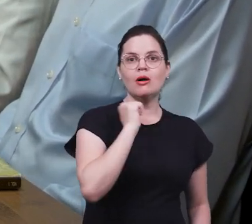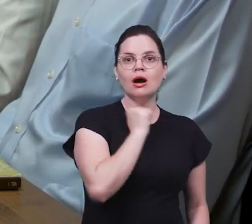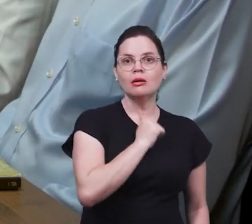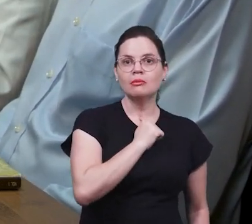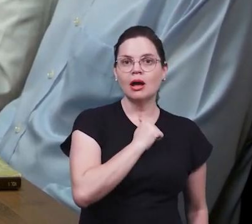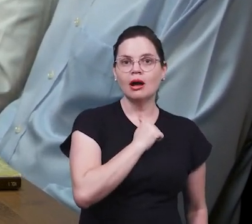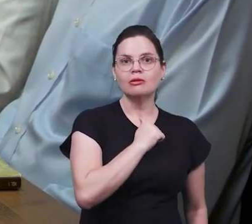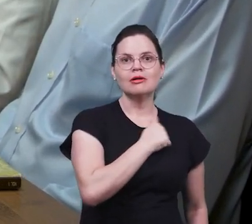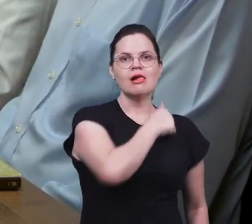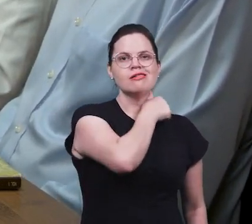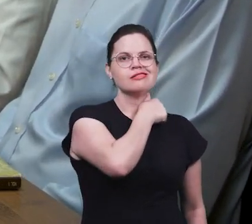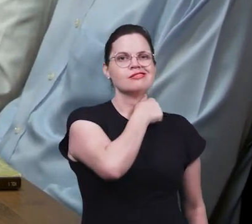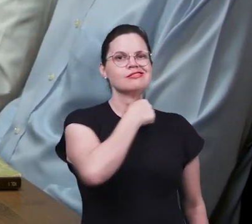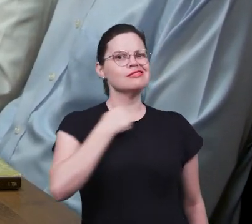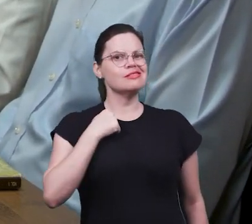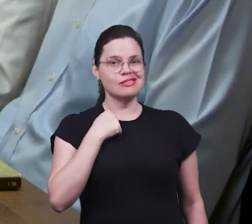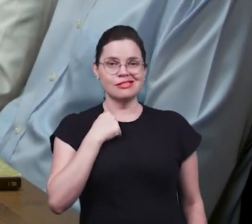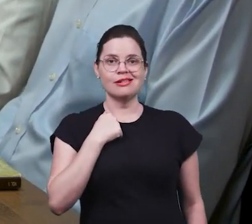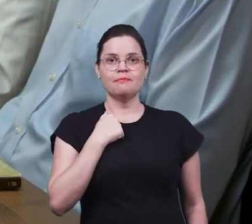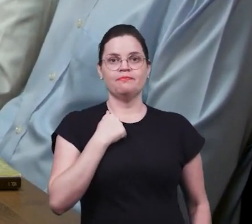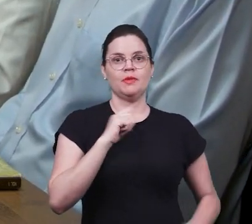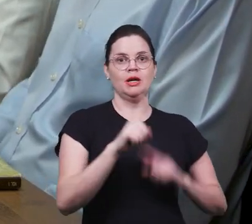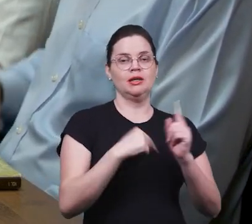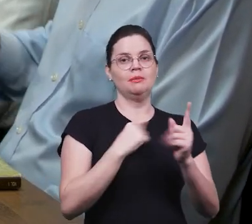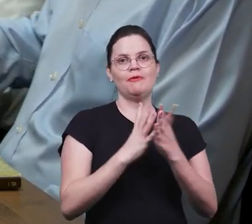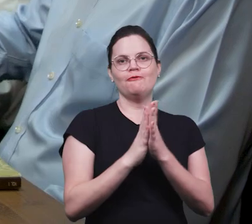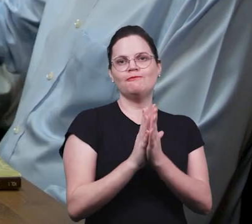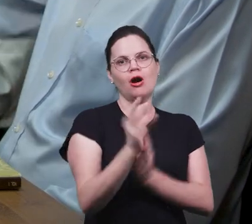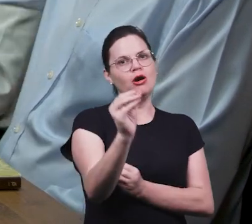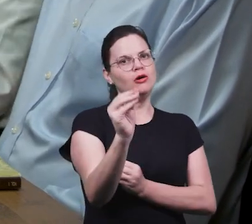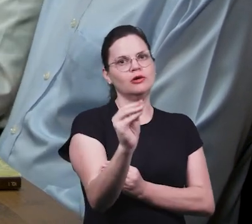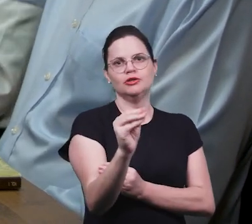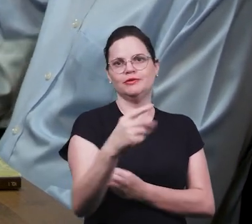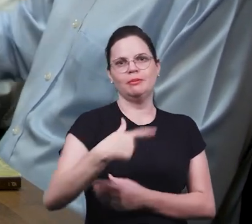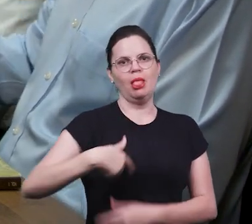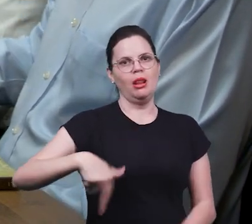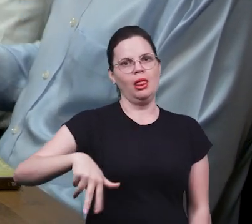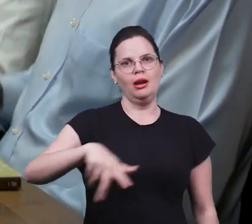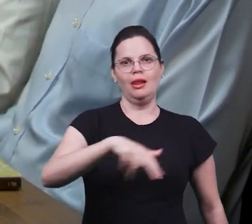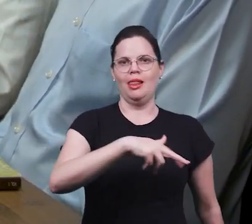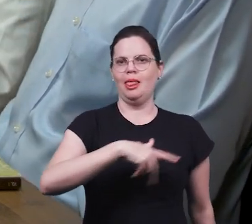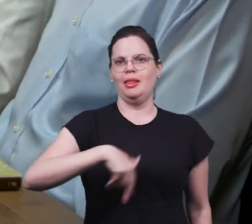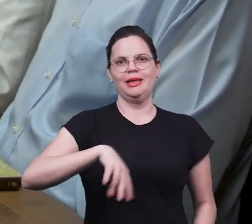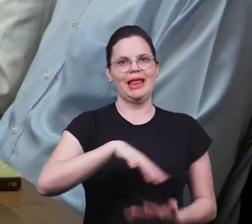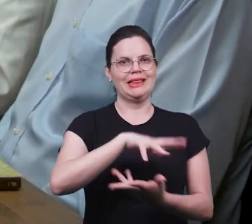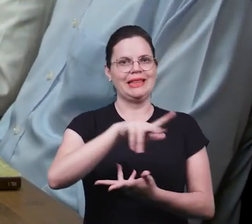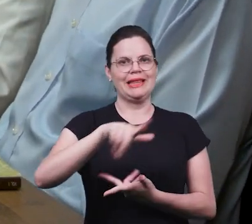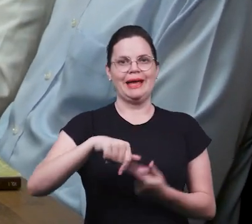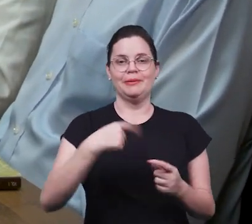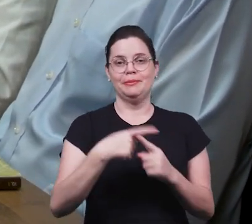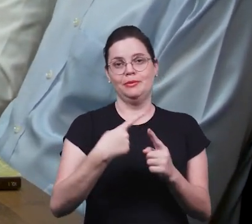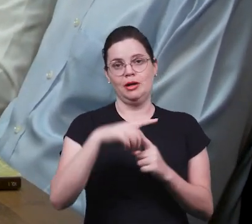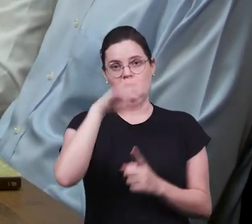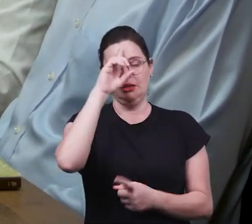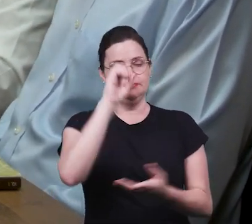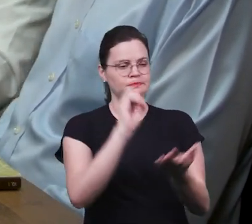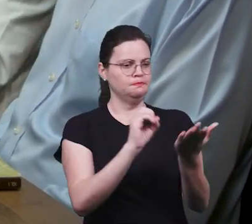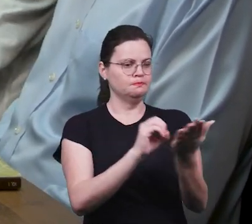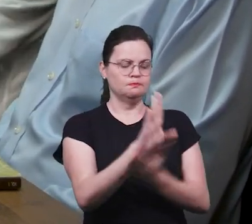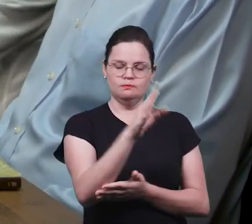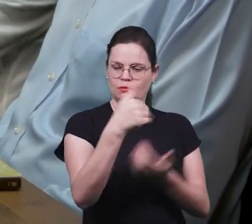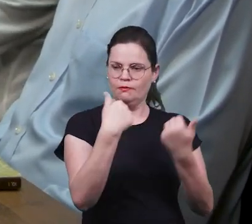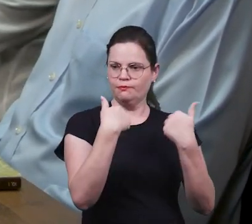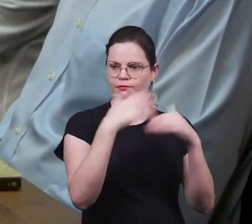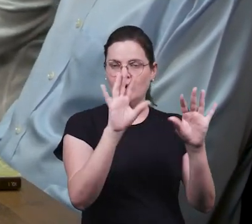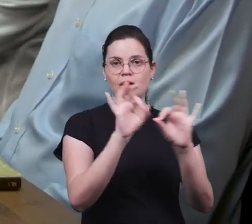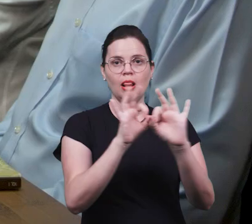por sobre a terra. Por conta daquele ato, Deus o expulsa, né? O expulsa e o faz ser um errante sobre